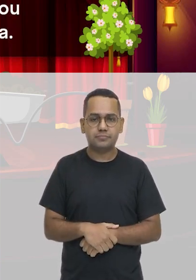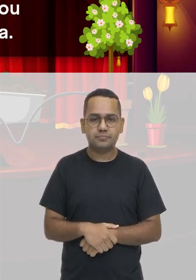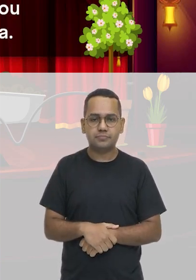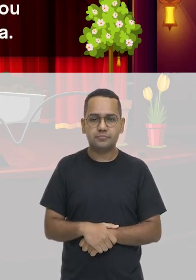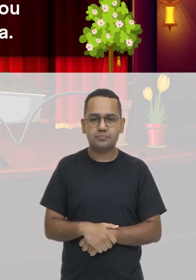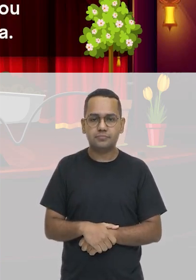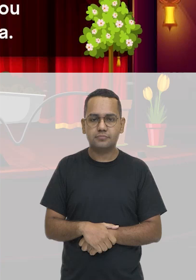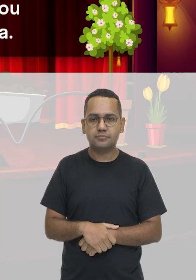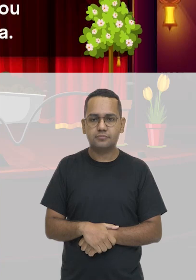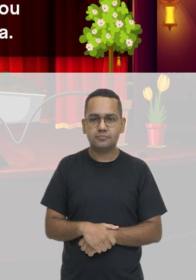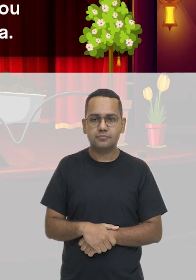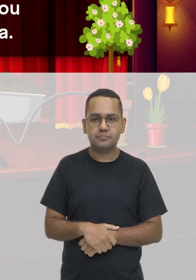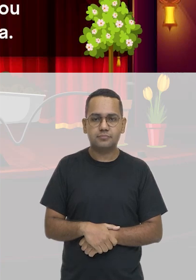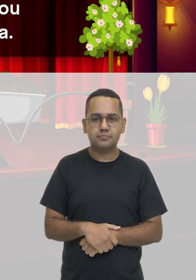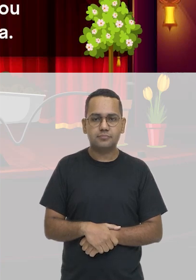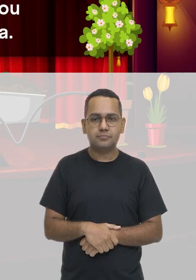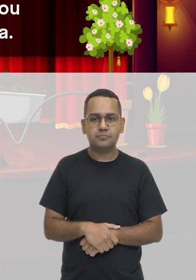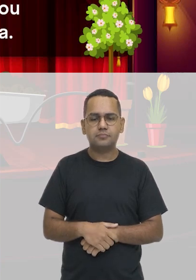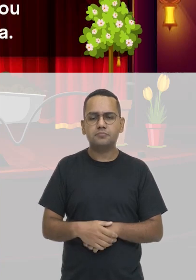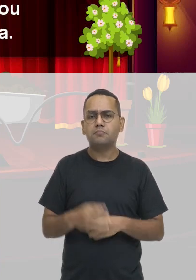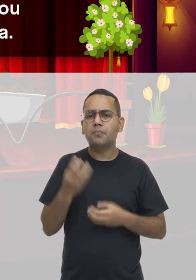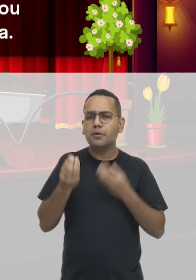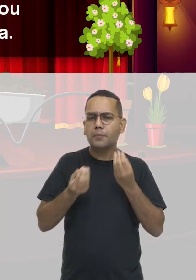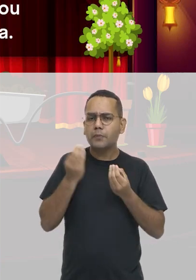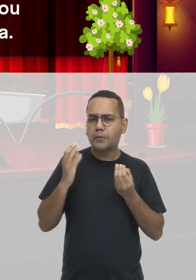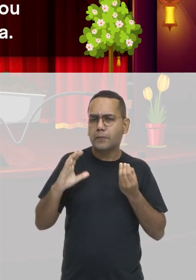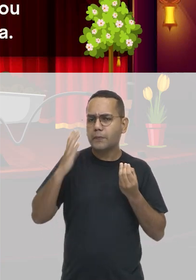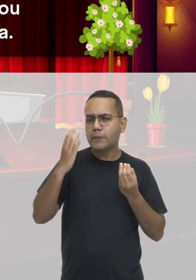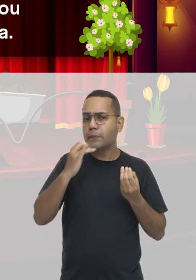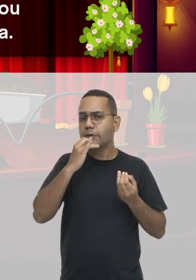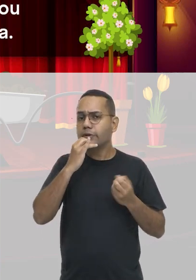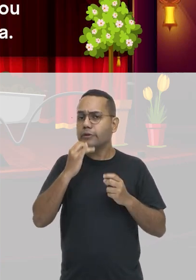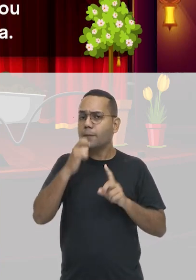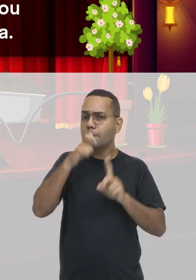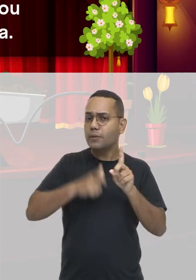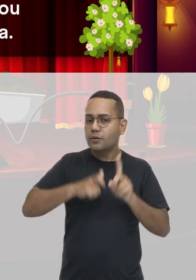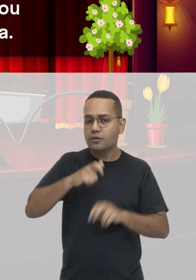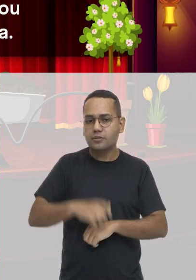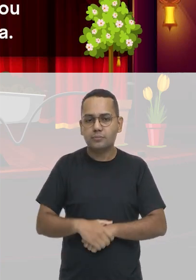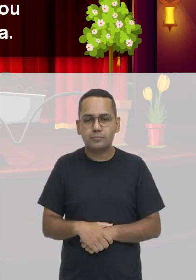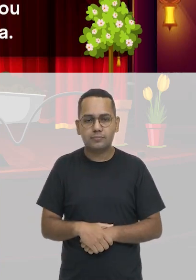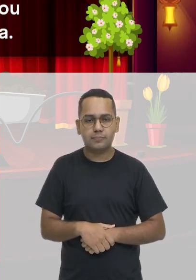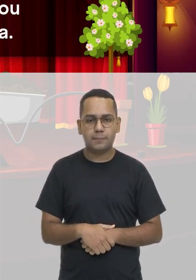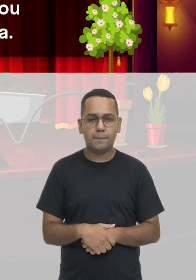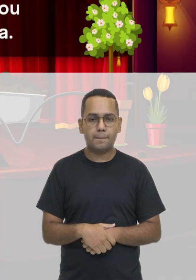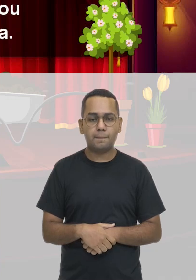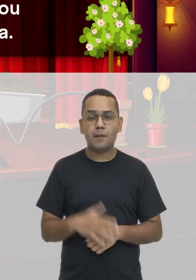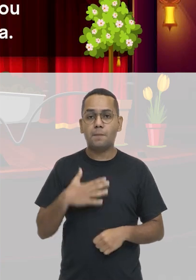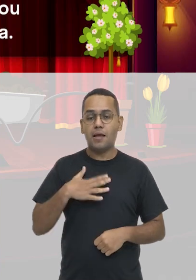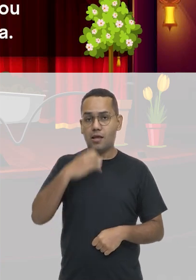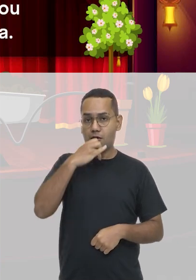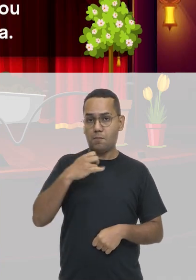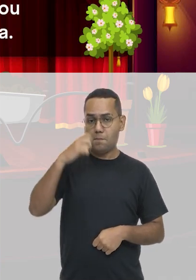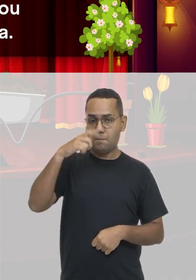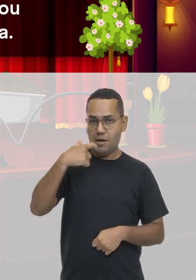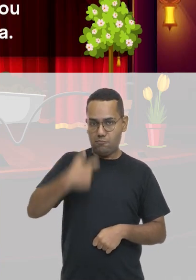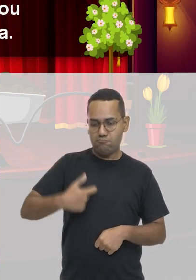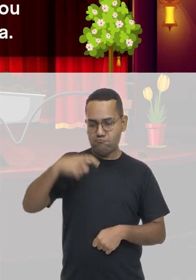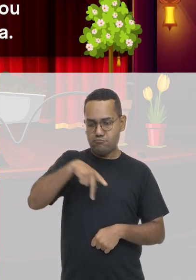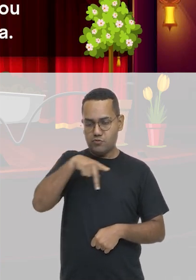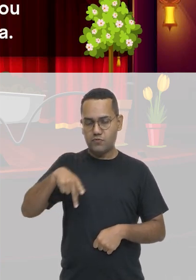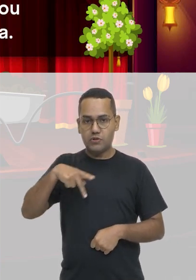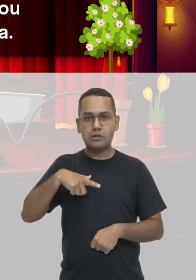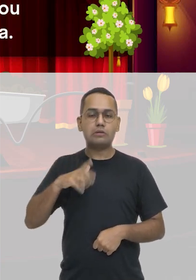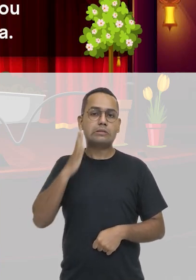questão da postura e movimentação, como é que ele deve, por exemplo, o meu espaço aqui, eu sei aonde eu posso me movimentar, aonde eu